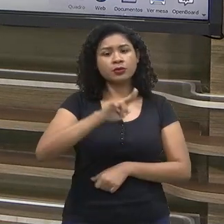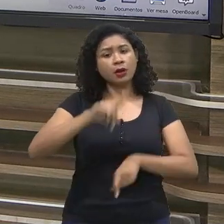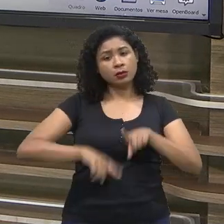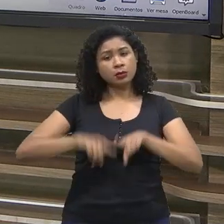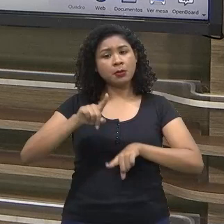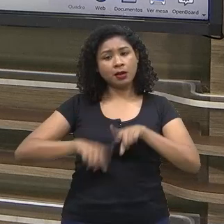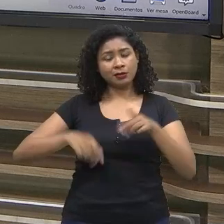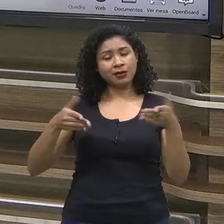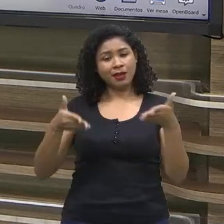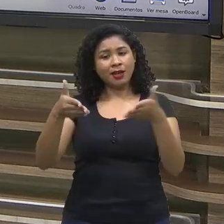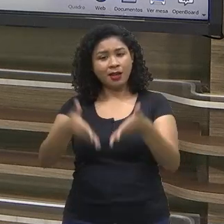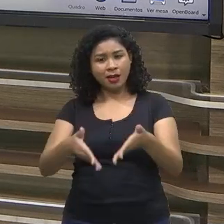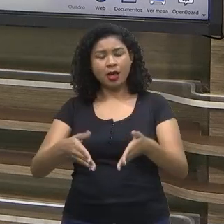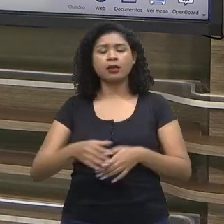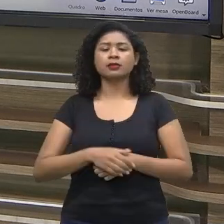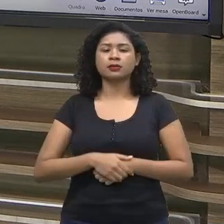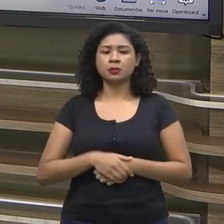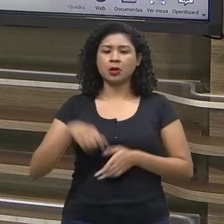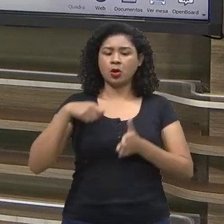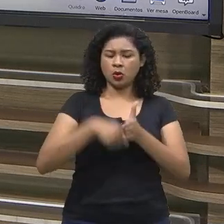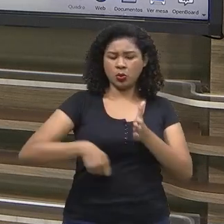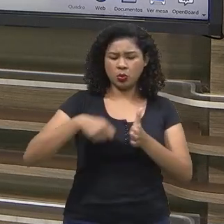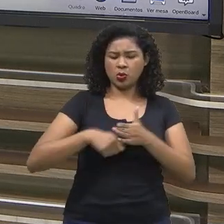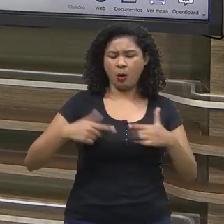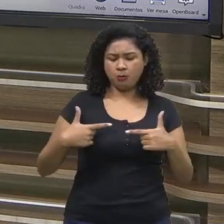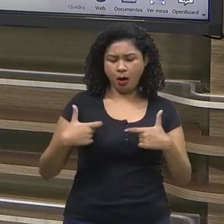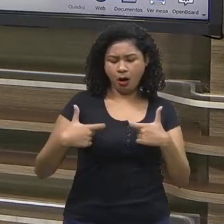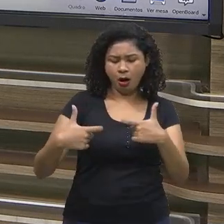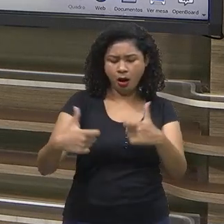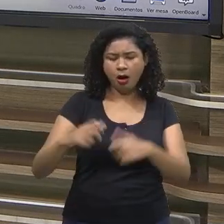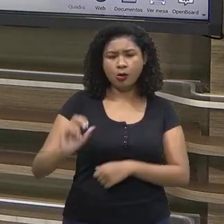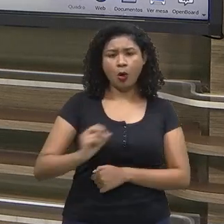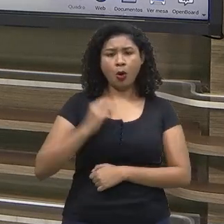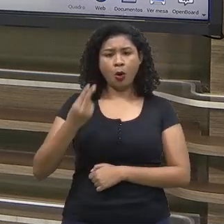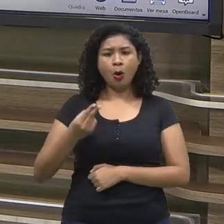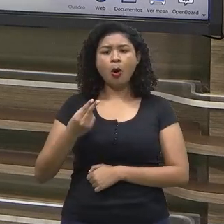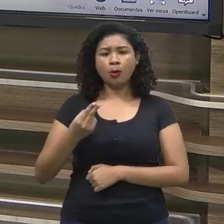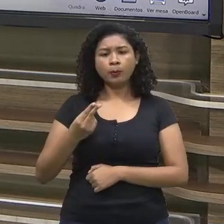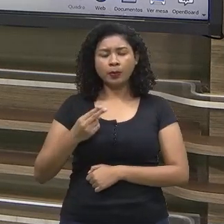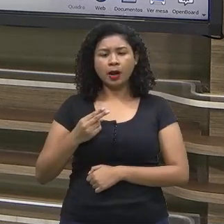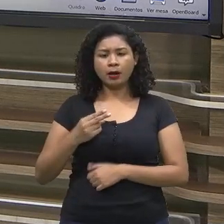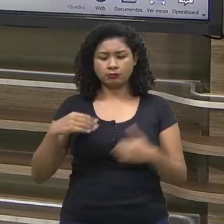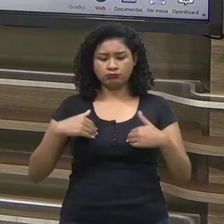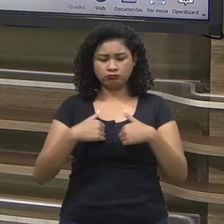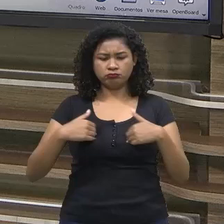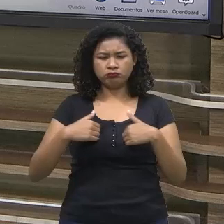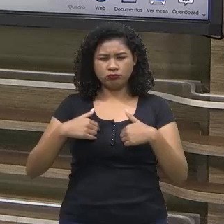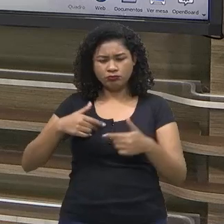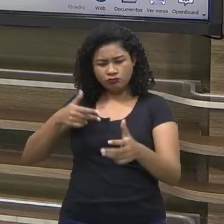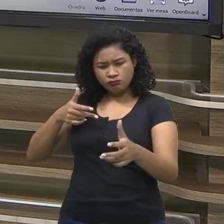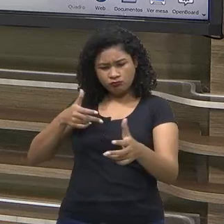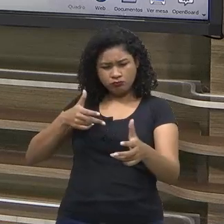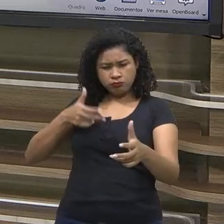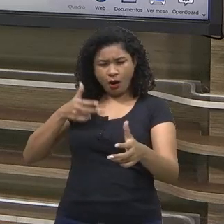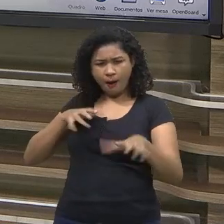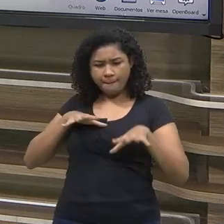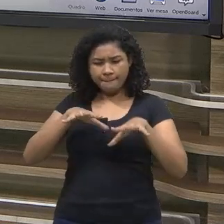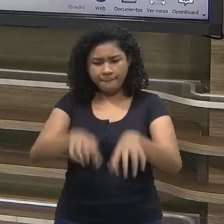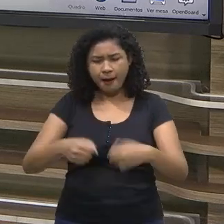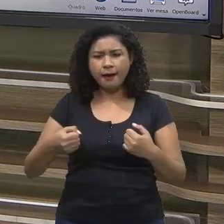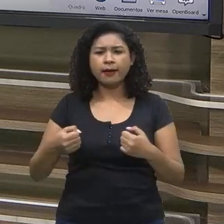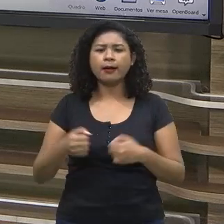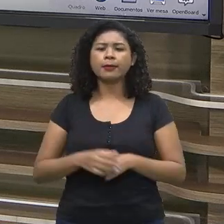instrumento para guerrear, para caçar, para se defender. E hoje, atualmente, nós temos também